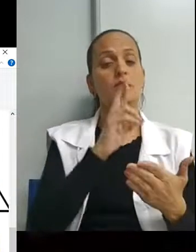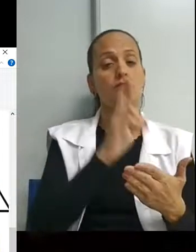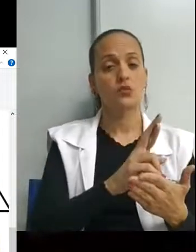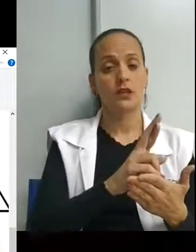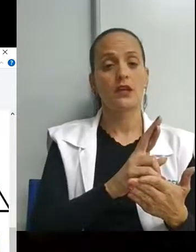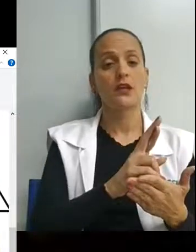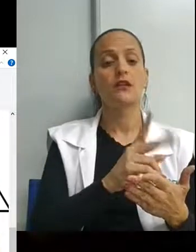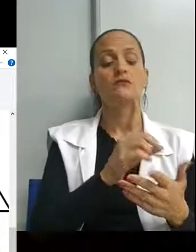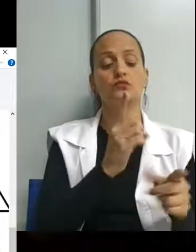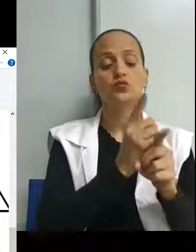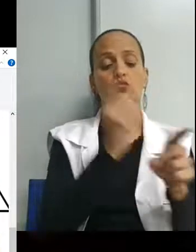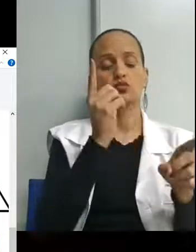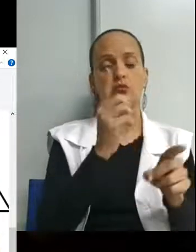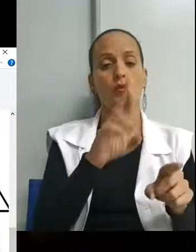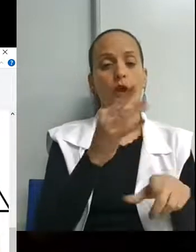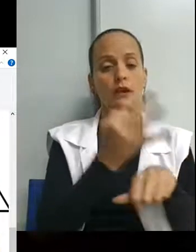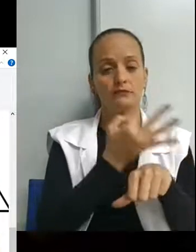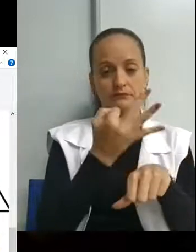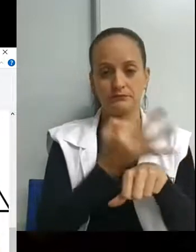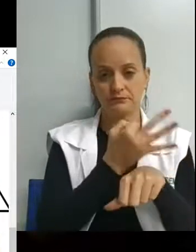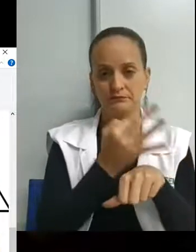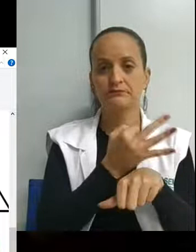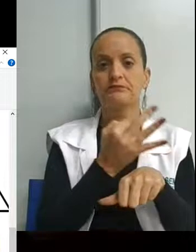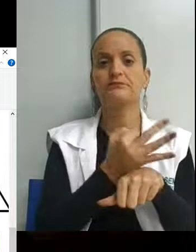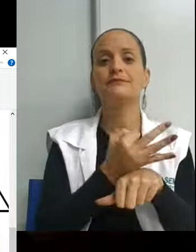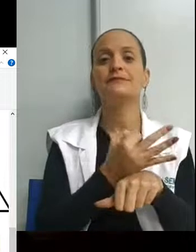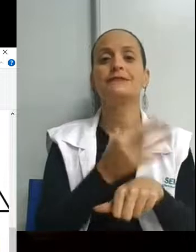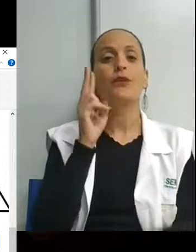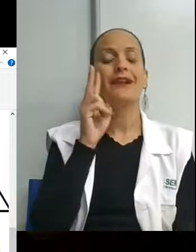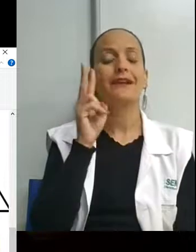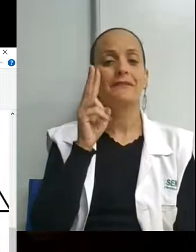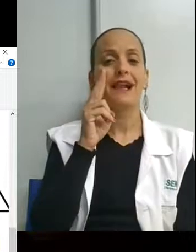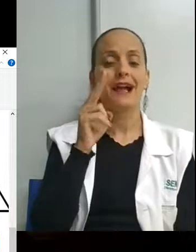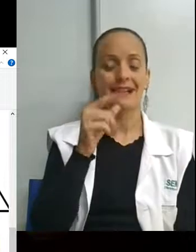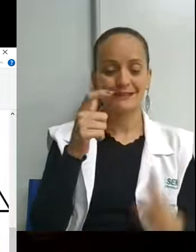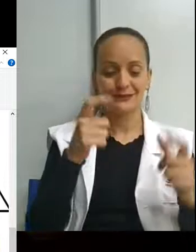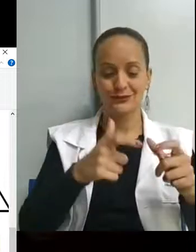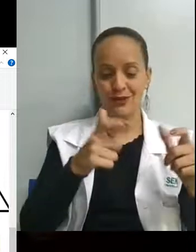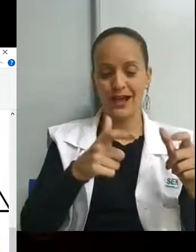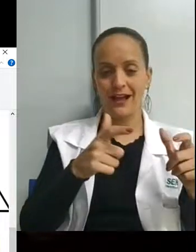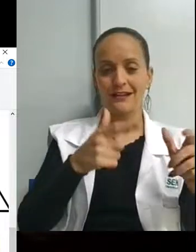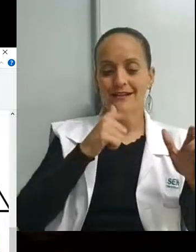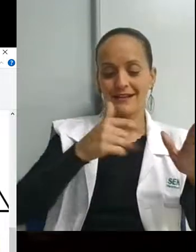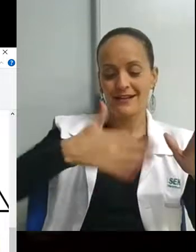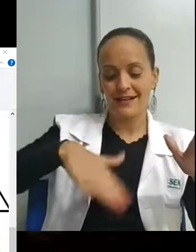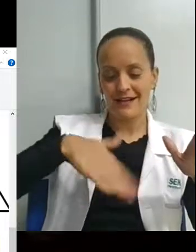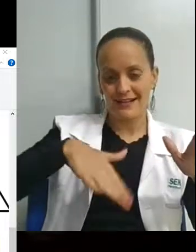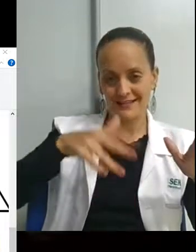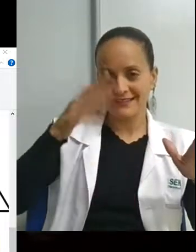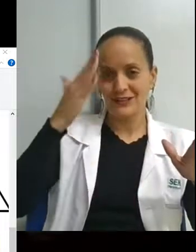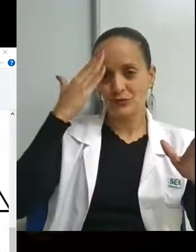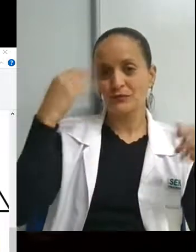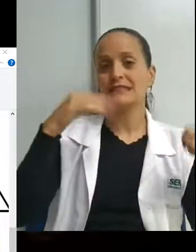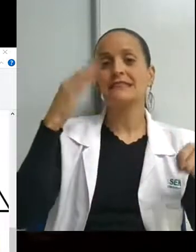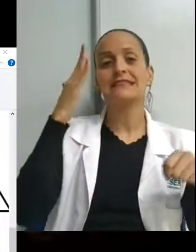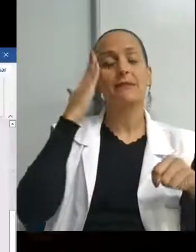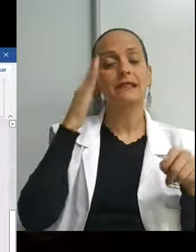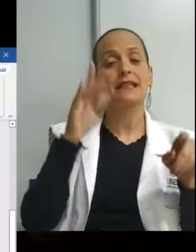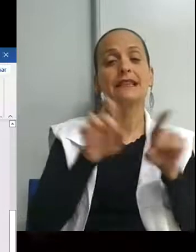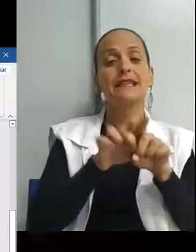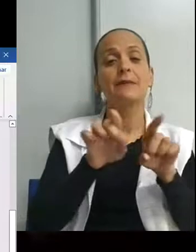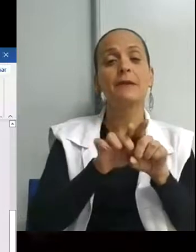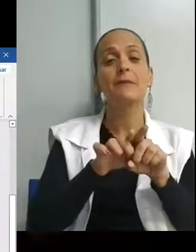queda de tensão aqui, ó, só no circuito das luminárias, se a gente conectar o circuito da casa, né? E aí tem essa consideração aqui, ó, na situação